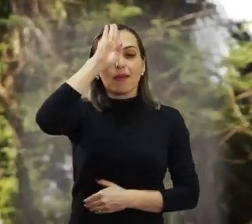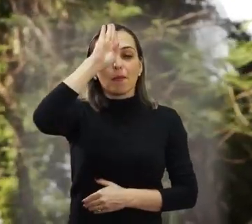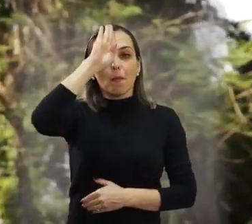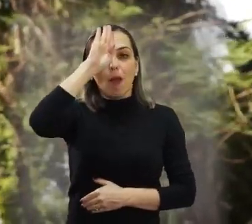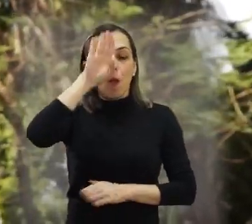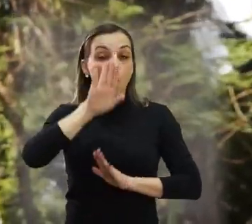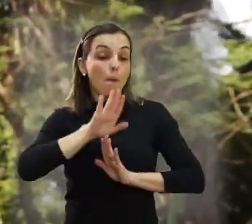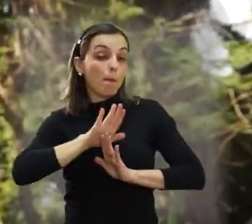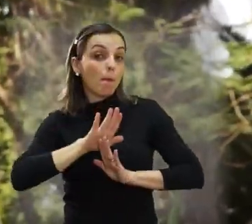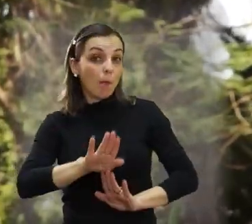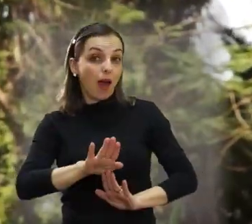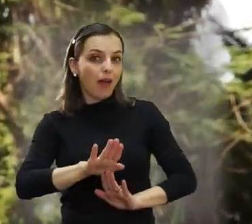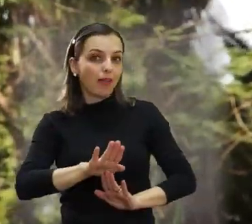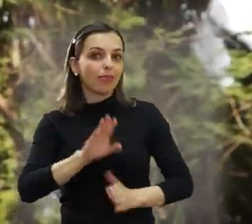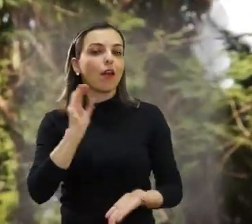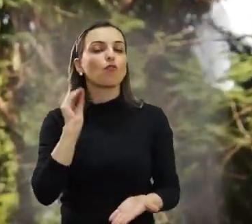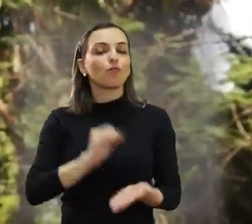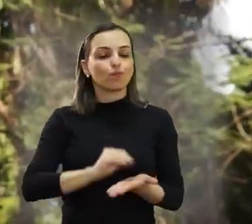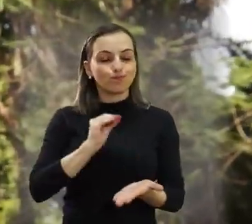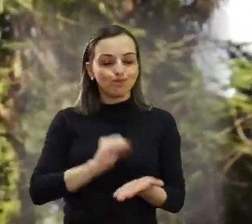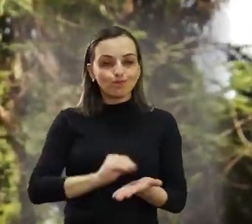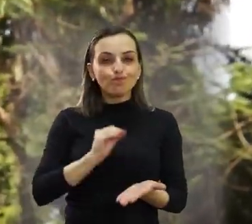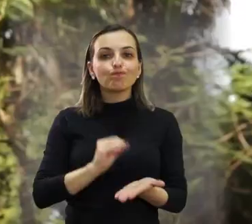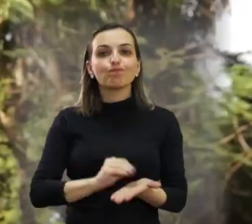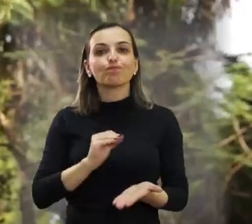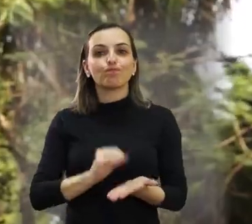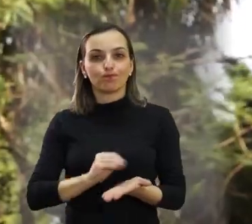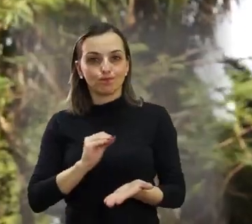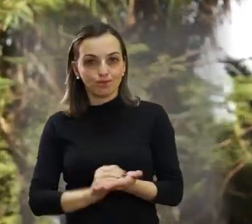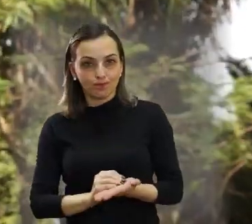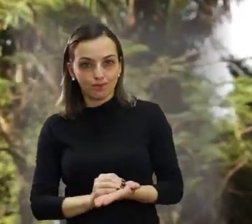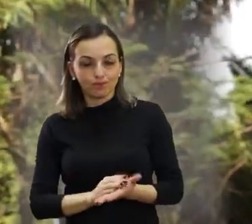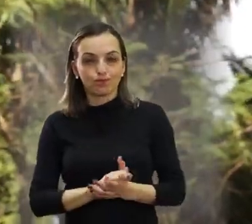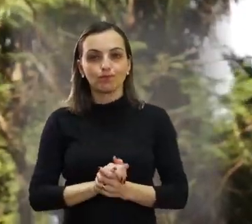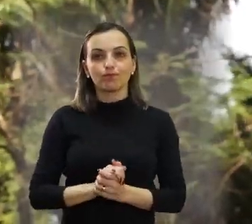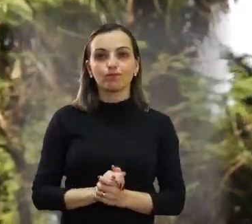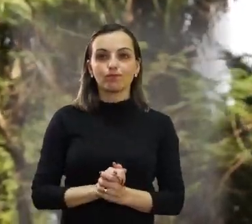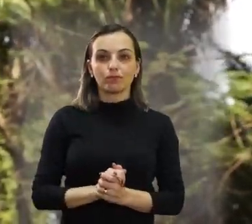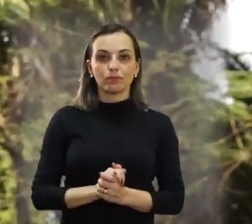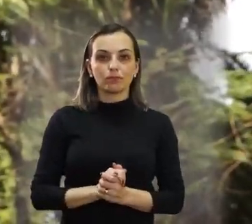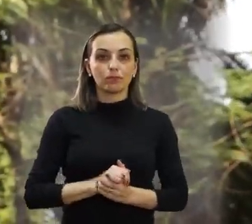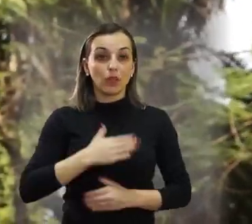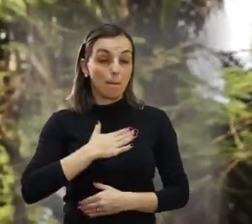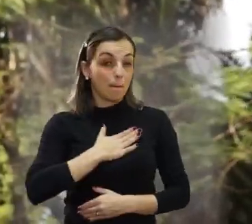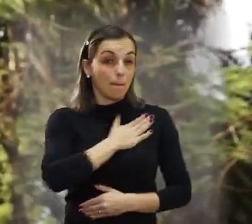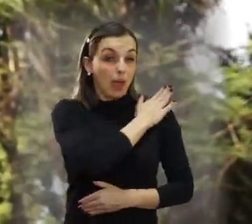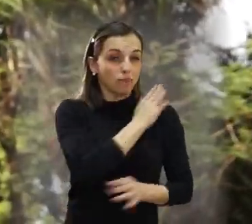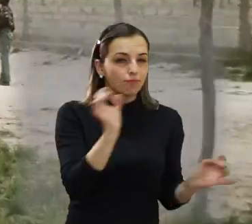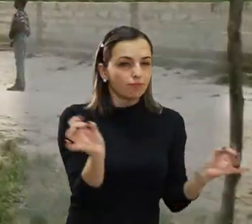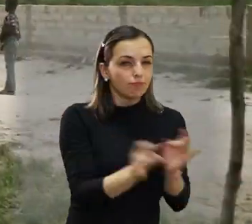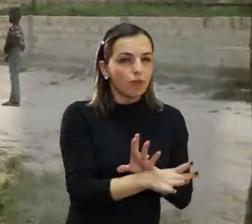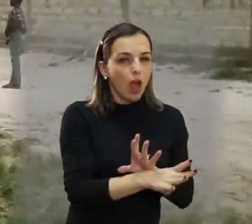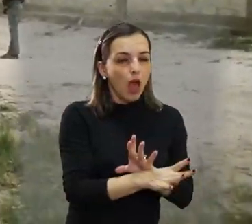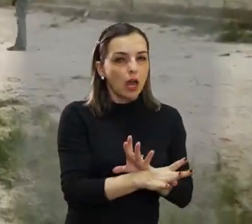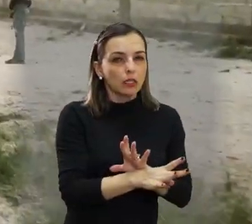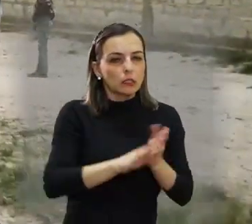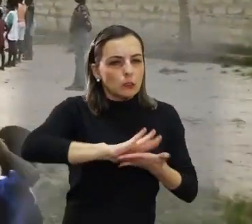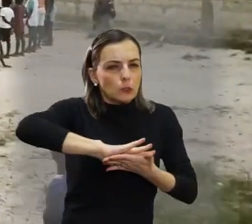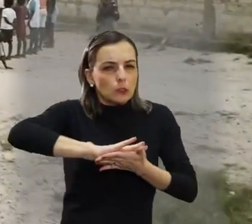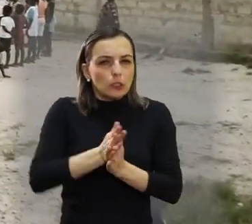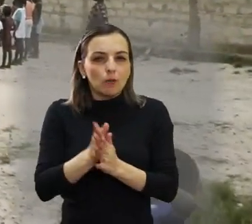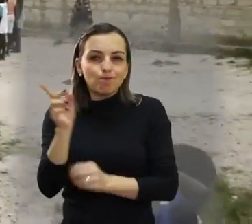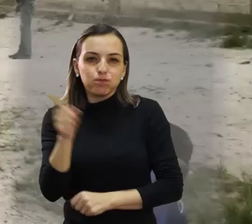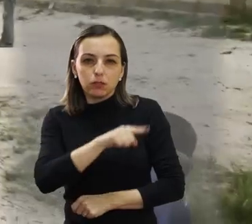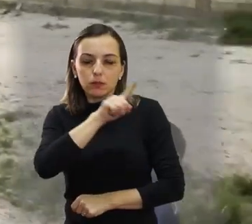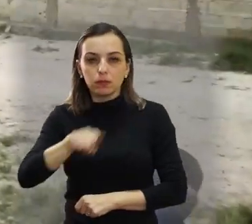país, né? Para mim, isso é o grande chavão que eu acho que ainda falta, que acabassem os